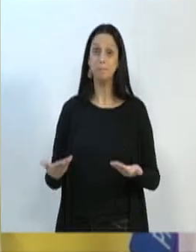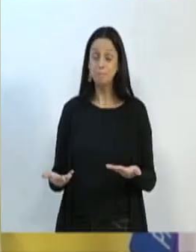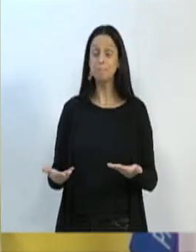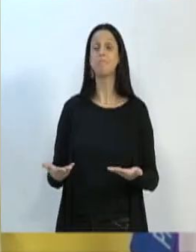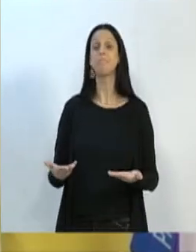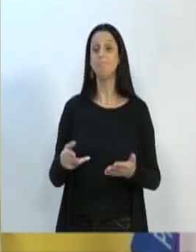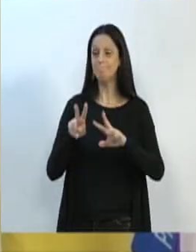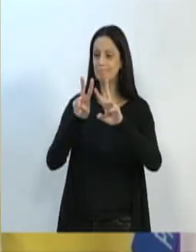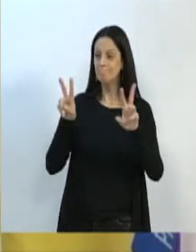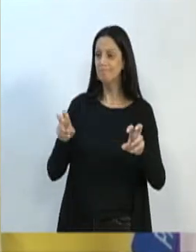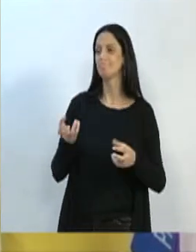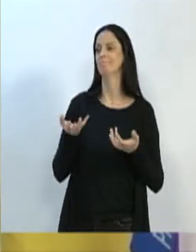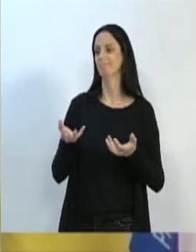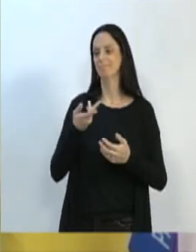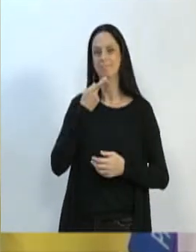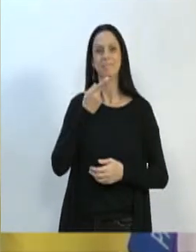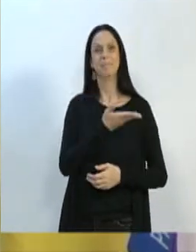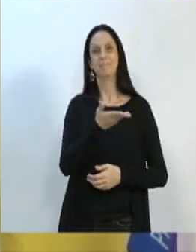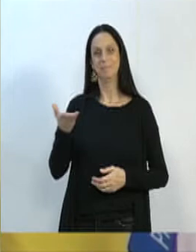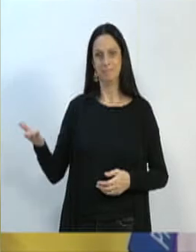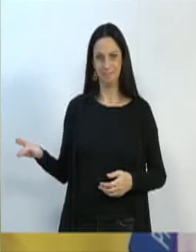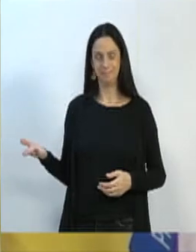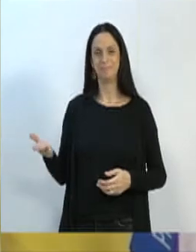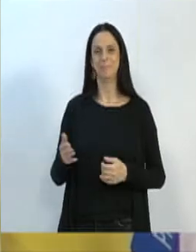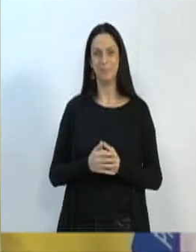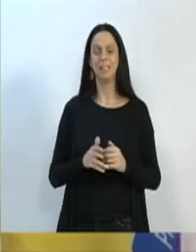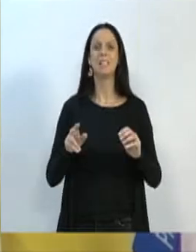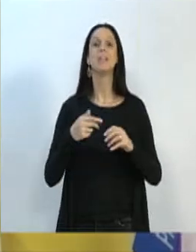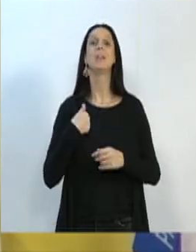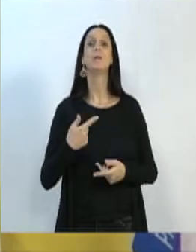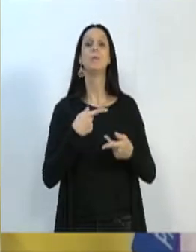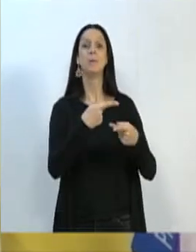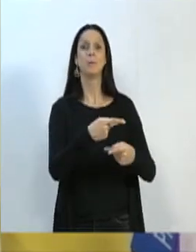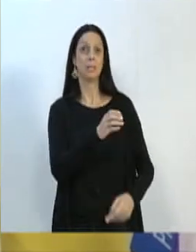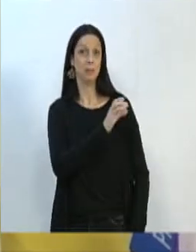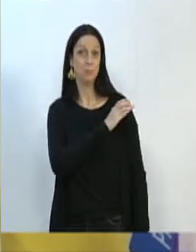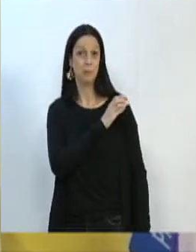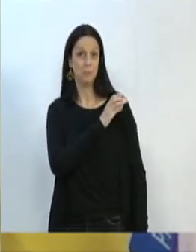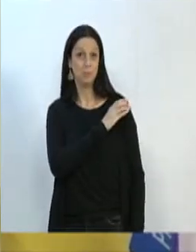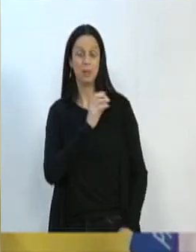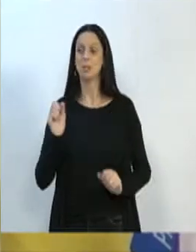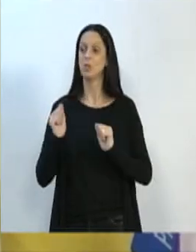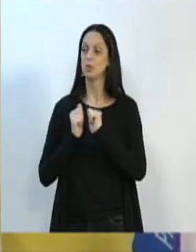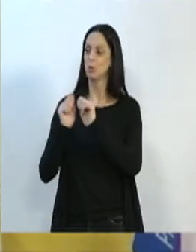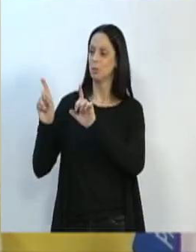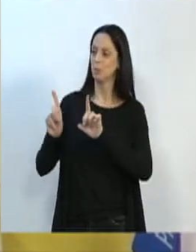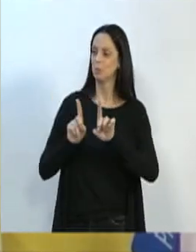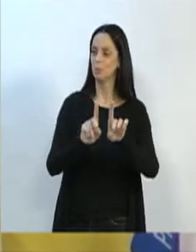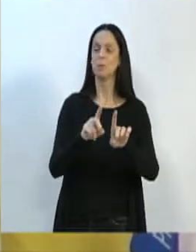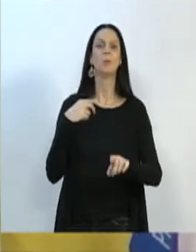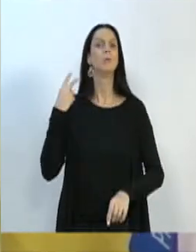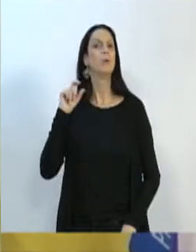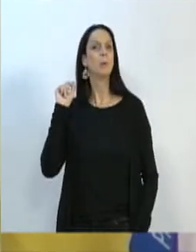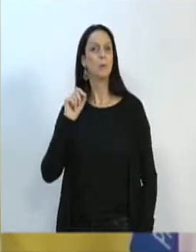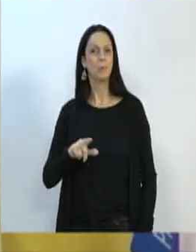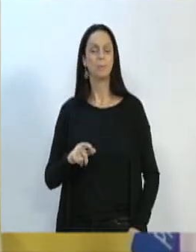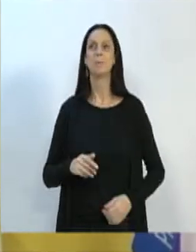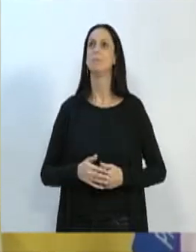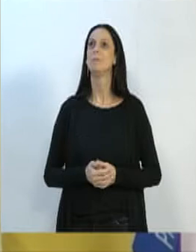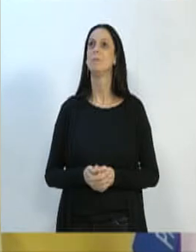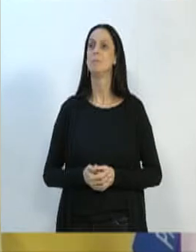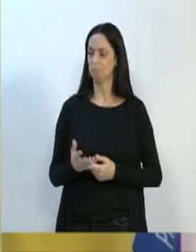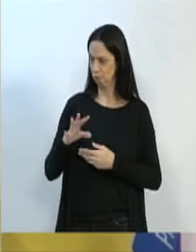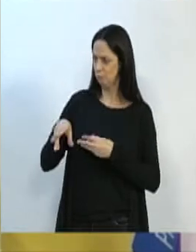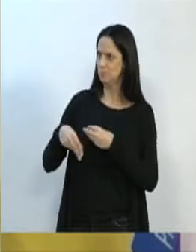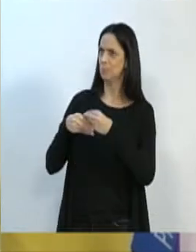aos senhores vereadores essa visita que fiz eu sei Vilson Gomes Santiago com o vereador Maurício ao seu gosto de